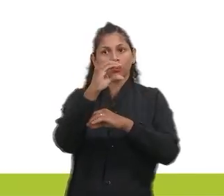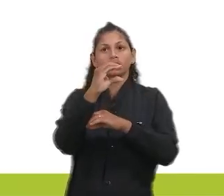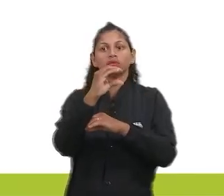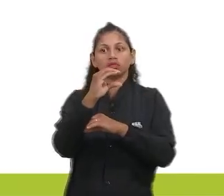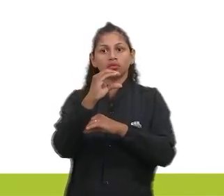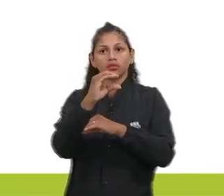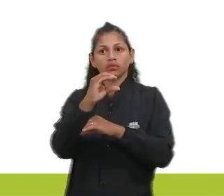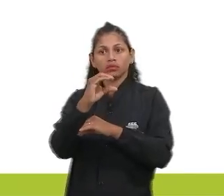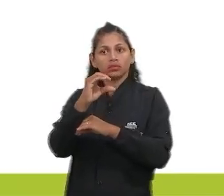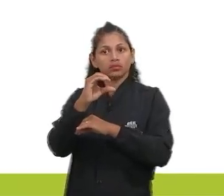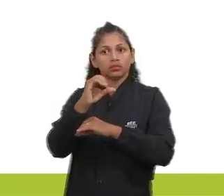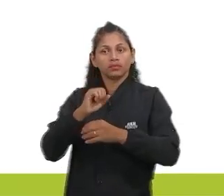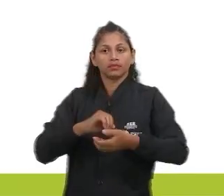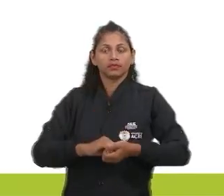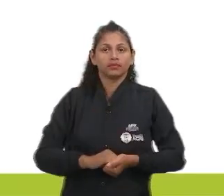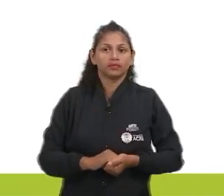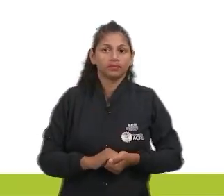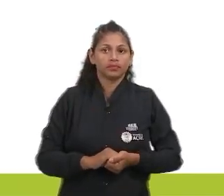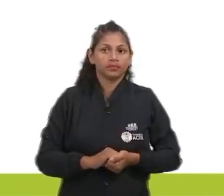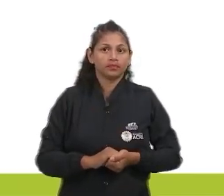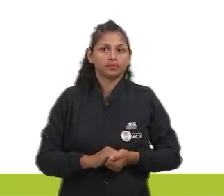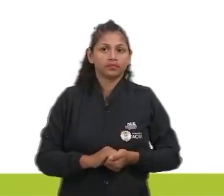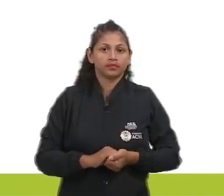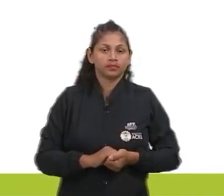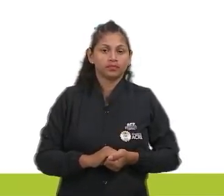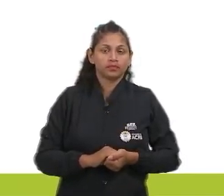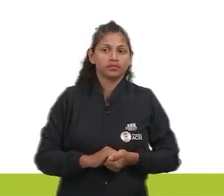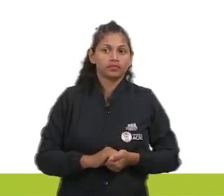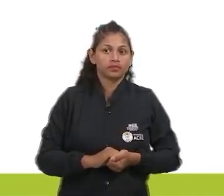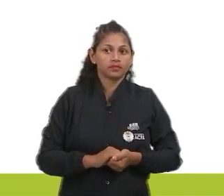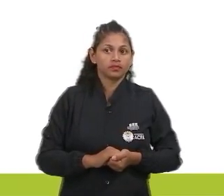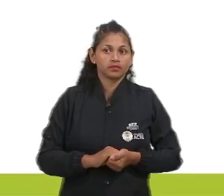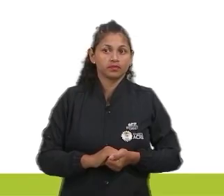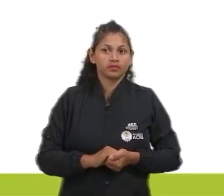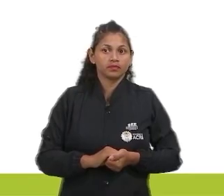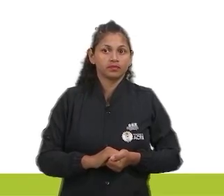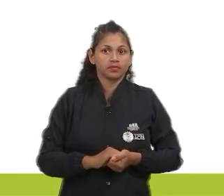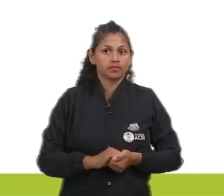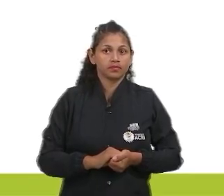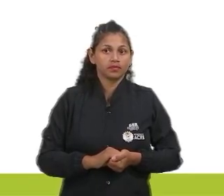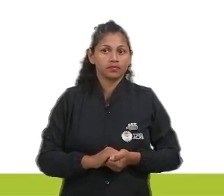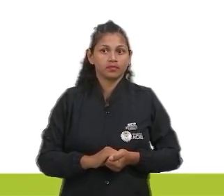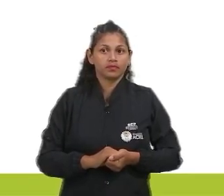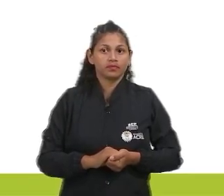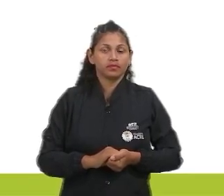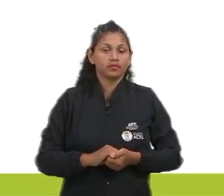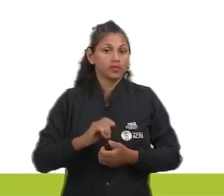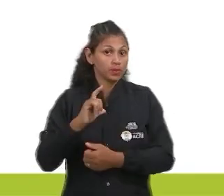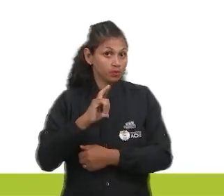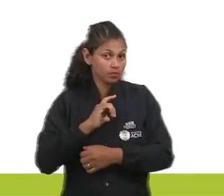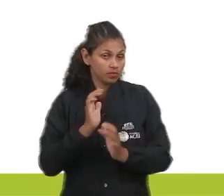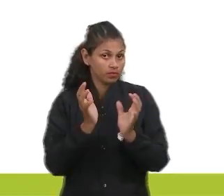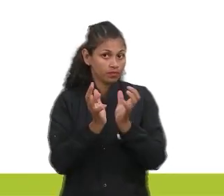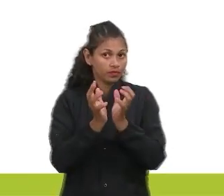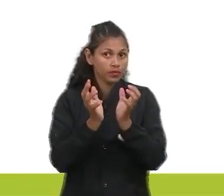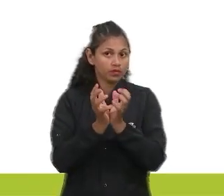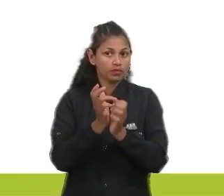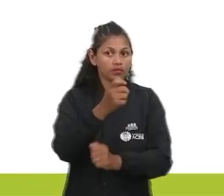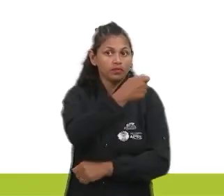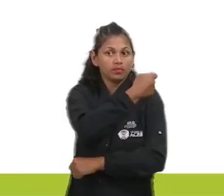ligações simples. Aí é fácil de identificar, tá? Eu tenho o grupo